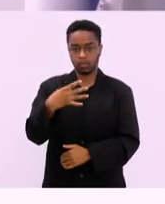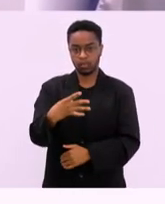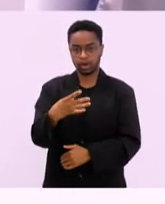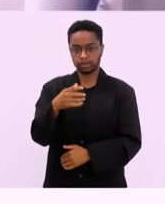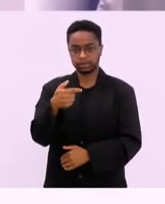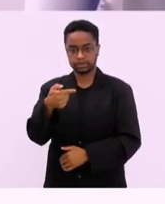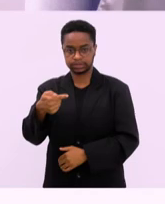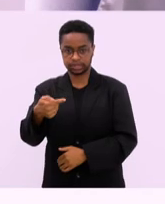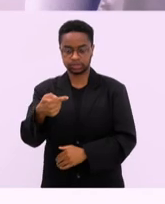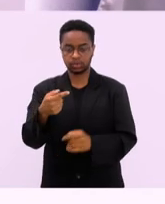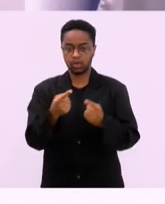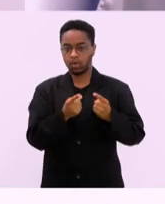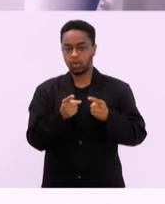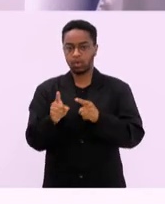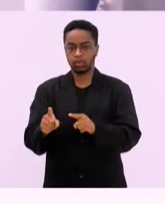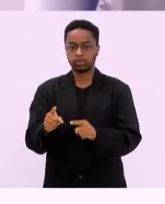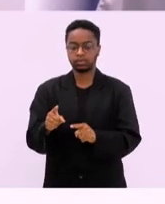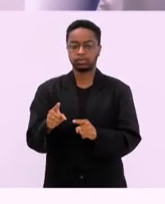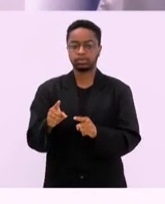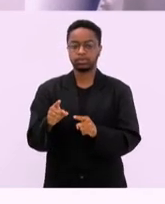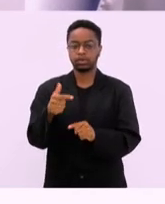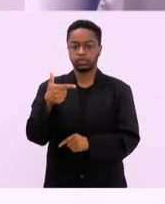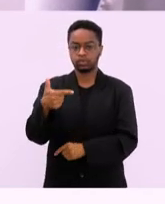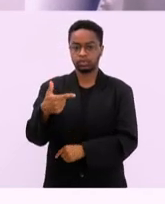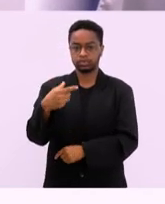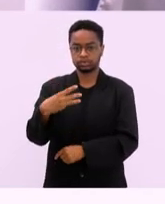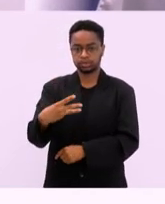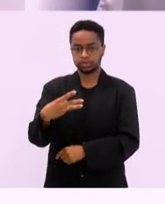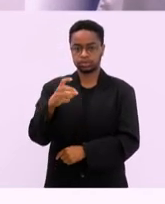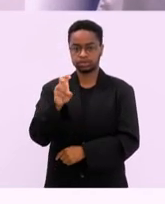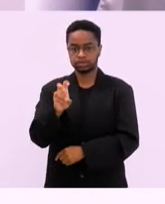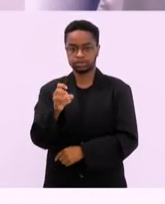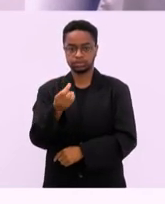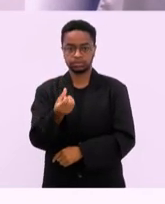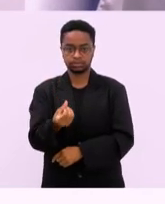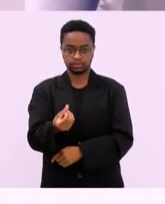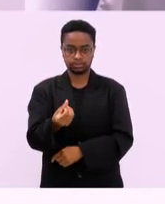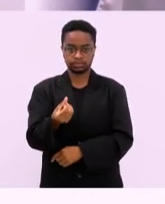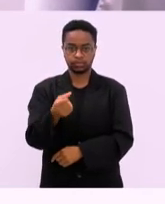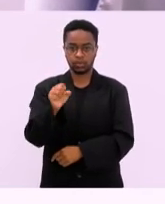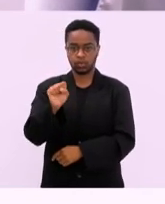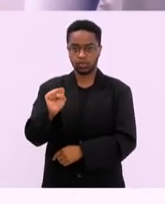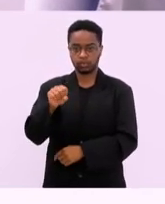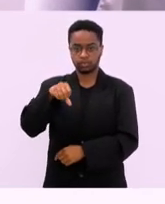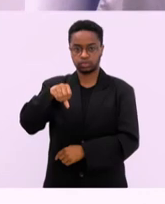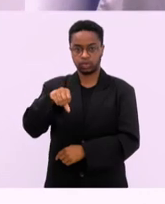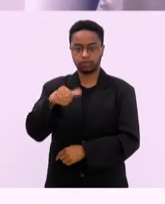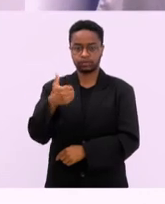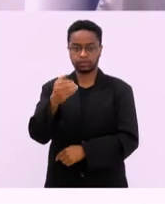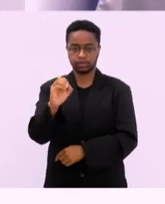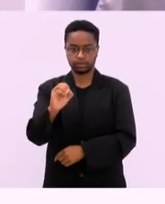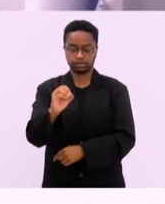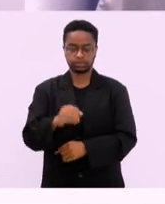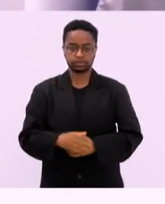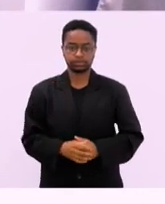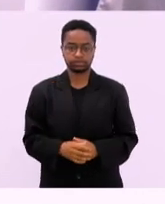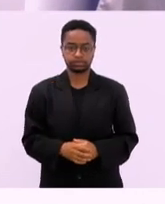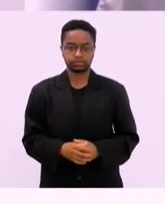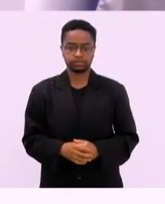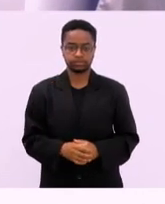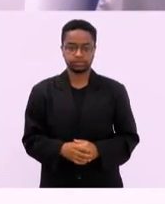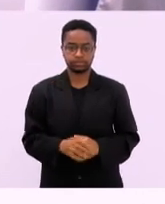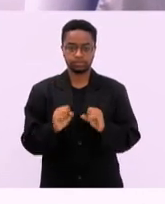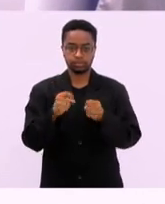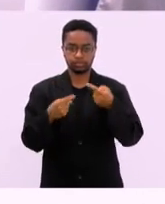e 7, contrário às emendas 2, 3, 5, 6, 8, 9 e 10.